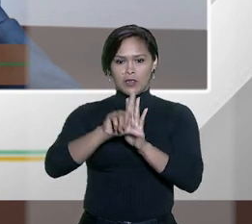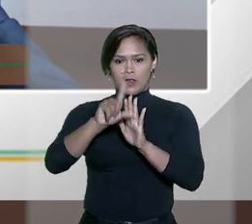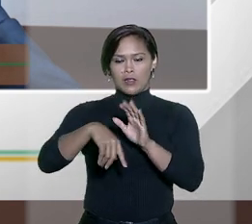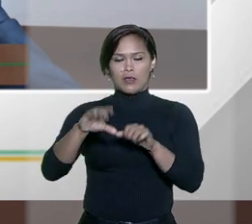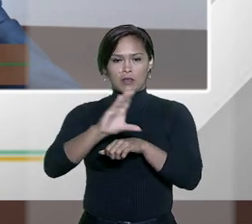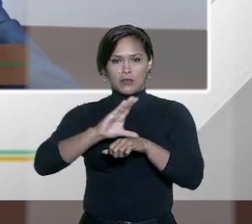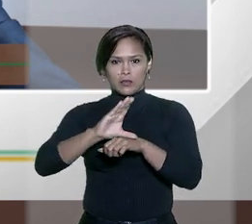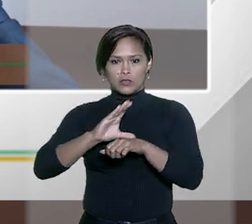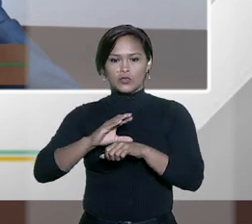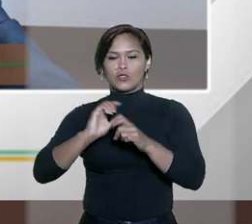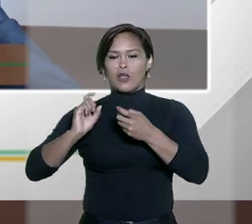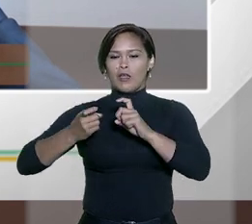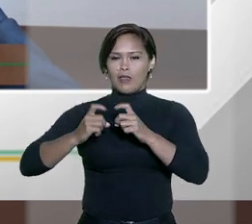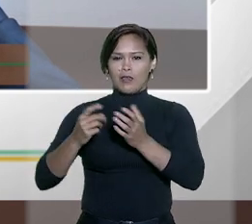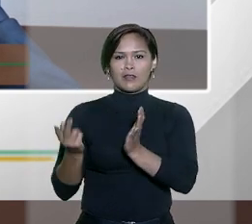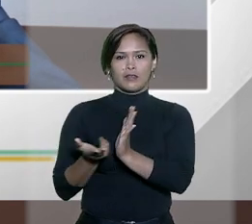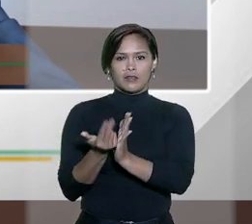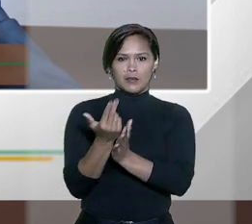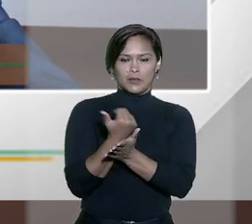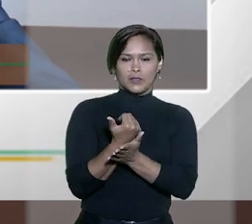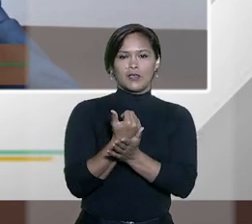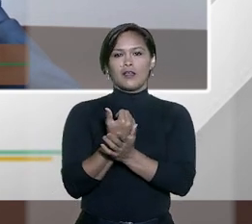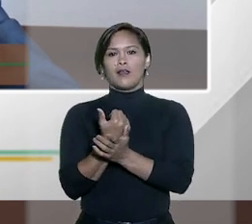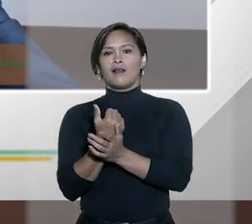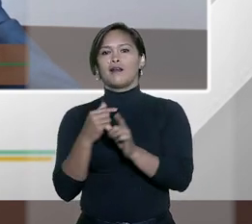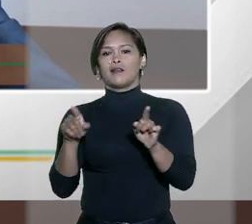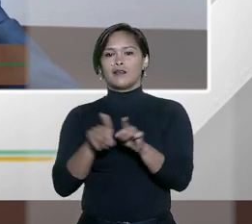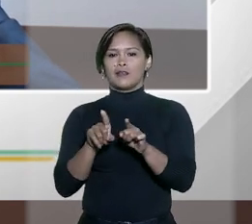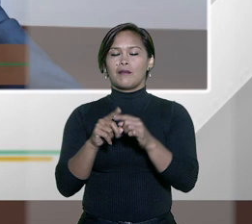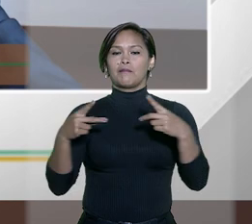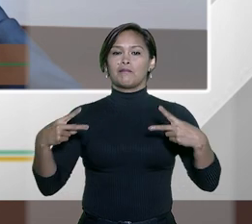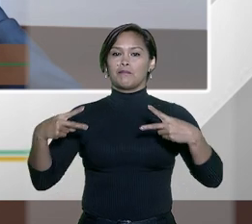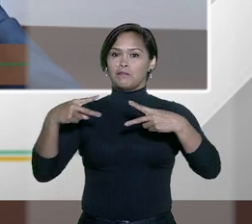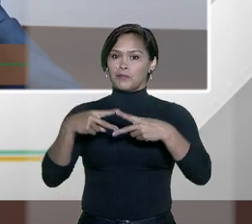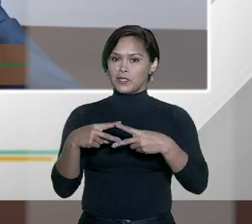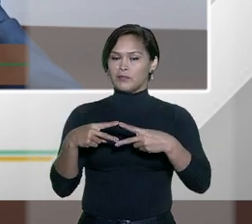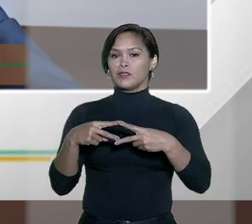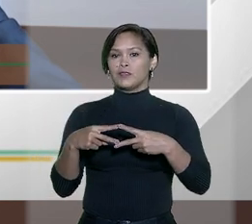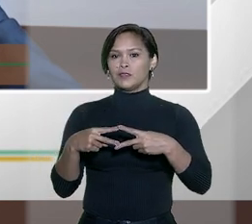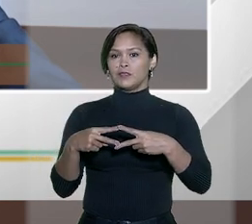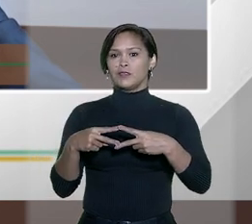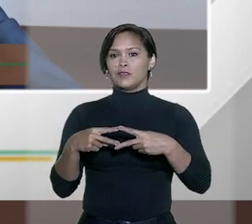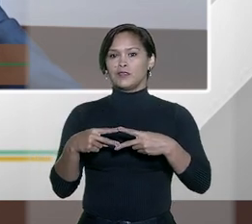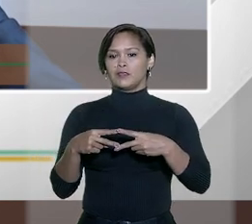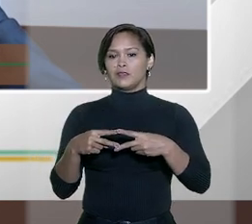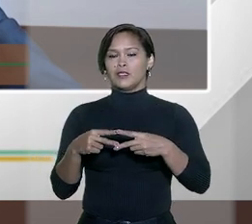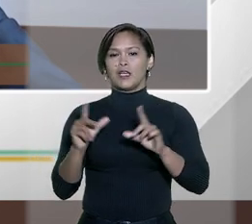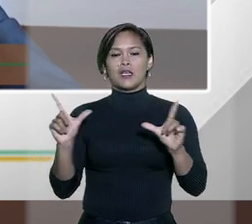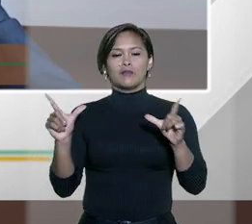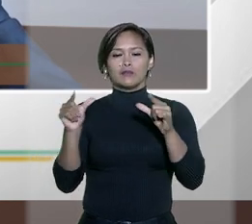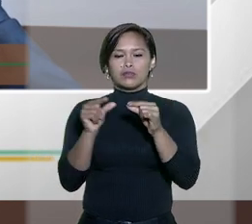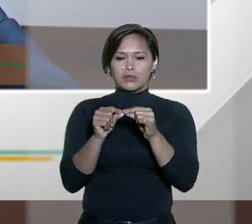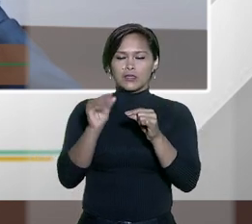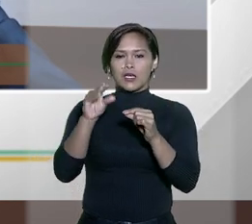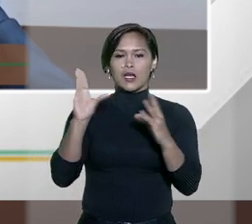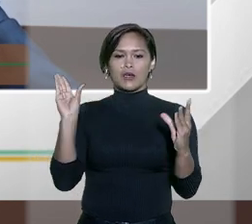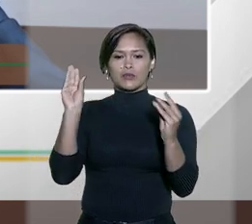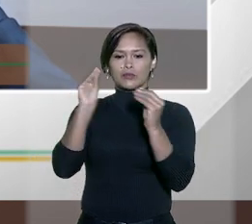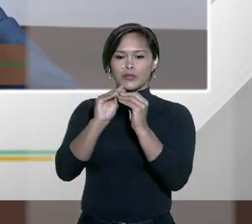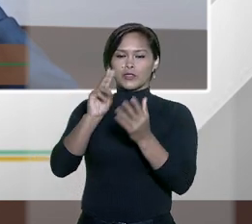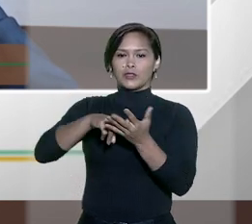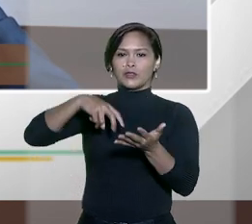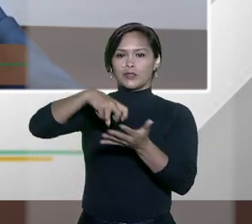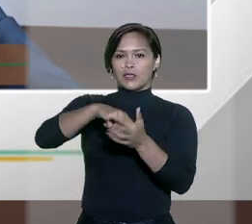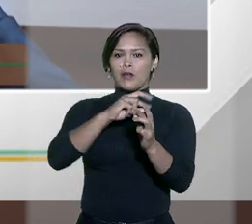da Constituição, na área tributária, na área administrativa, na área previdenciária, e redundam, né, redundam em condenações